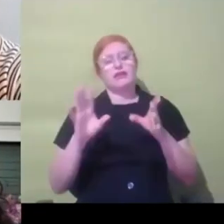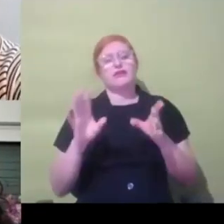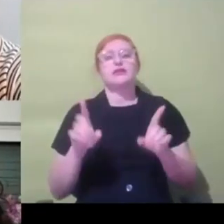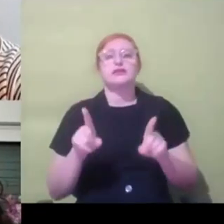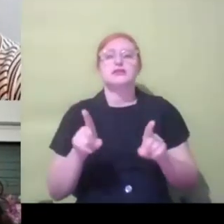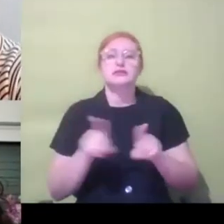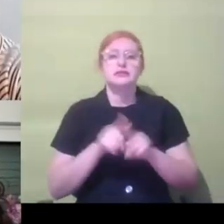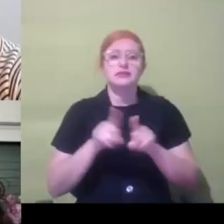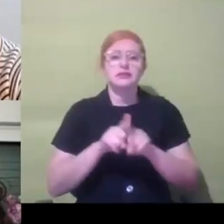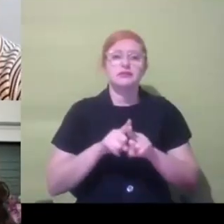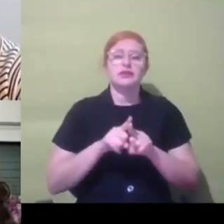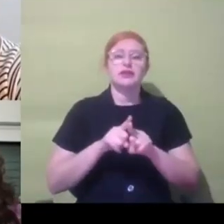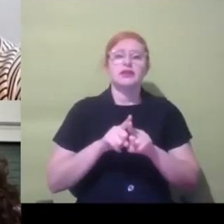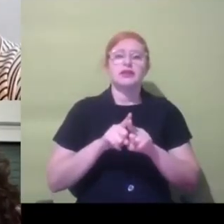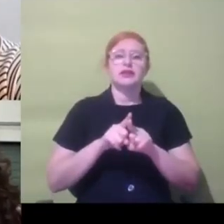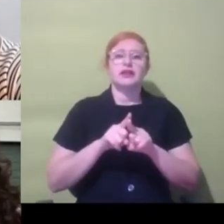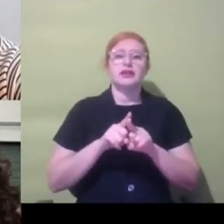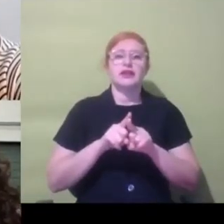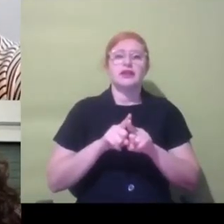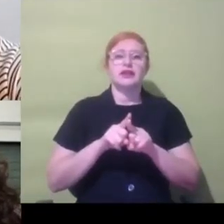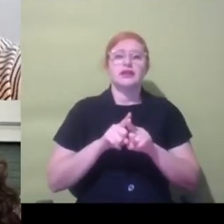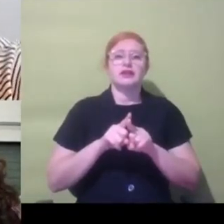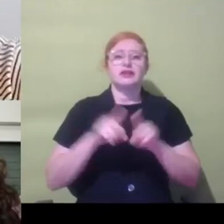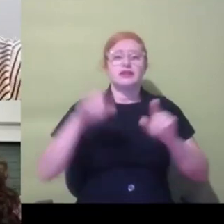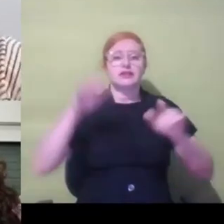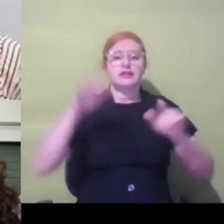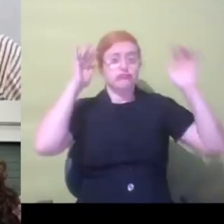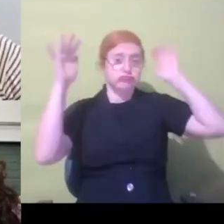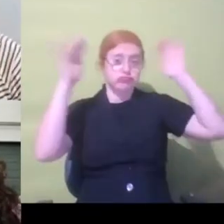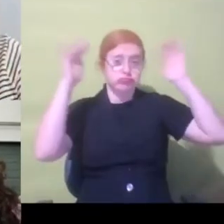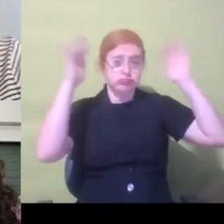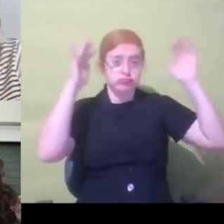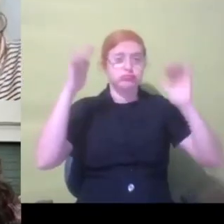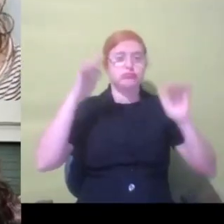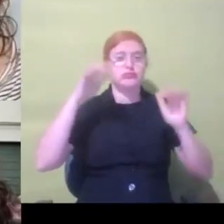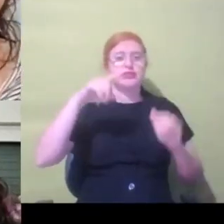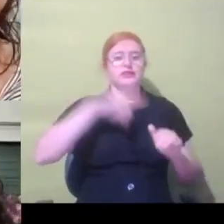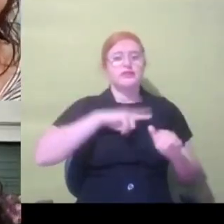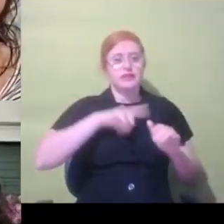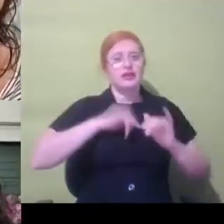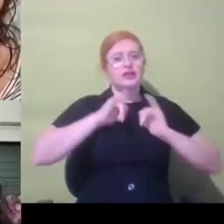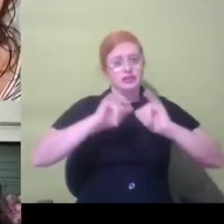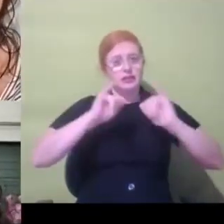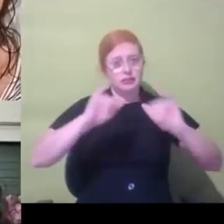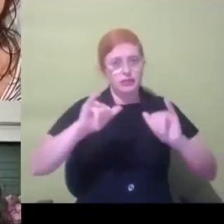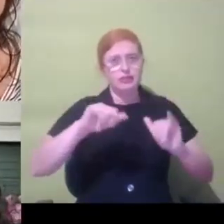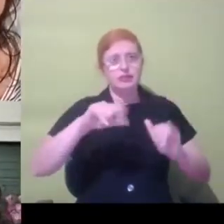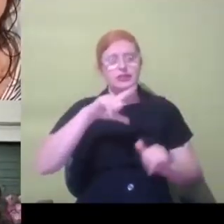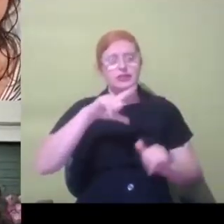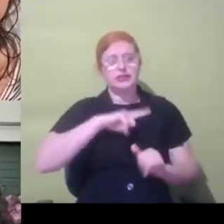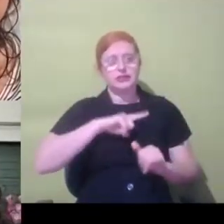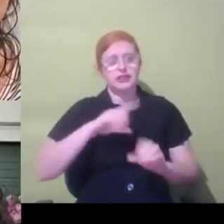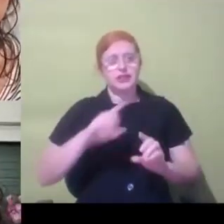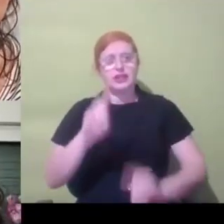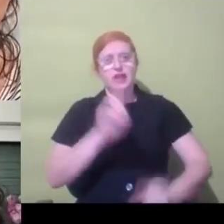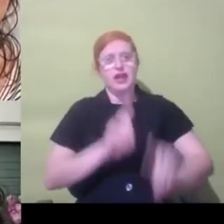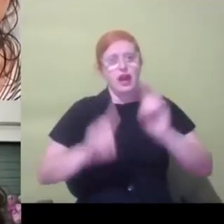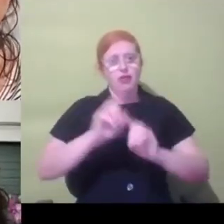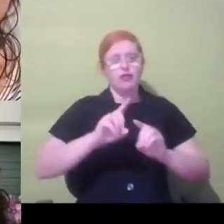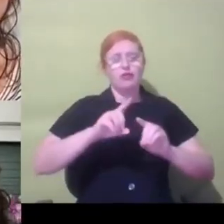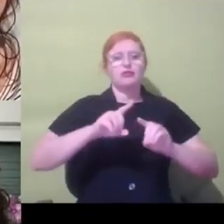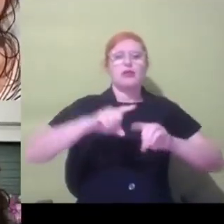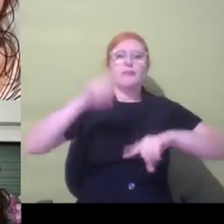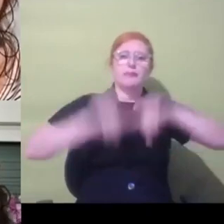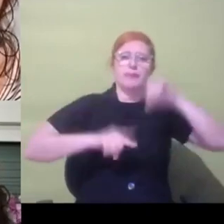trazer para a reflexão alguns subsídios teóricos, né? A gente vai ver que nessa campanha a gente vai estar apresentando alguns subsídios teóricos que nos ajudam a